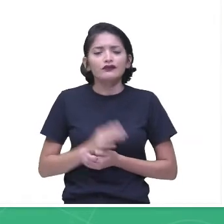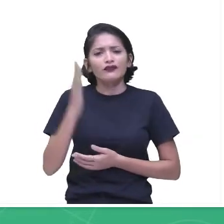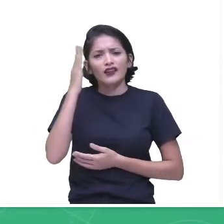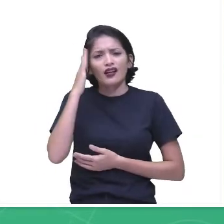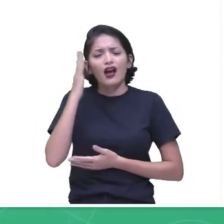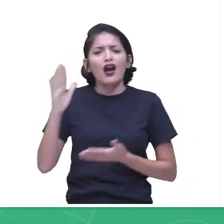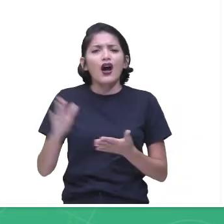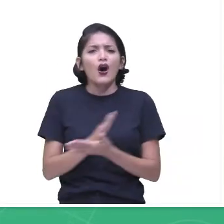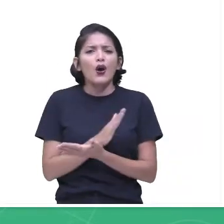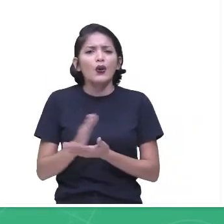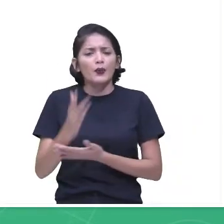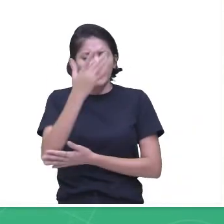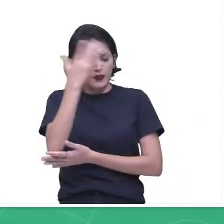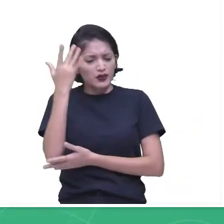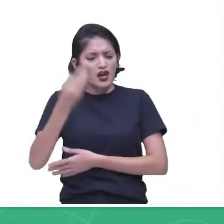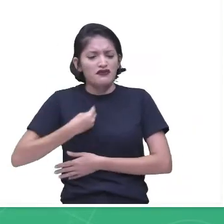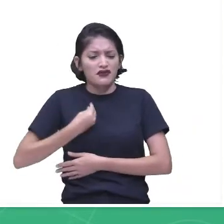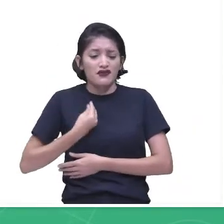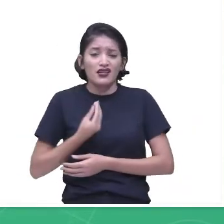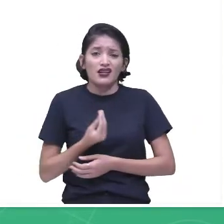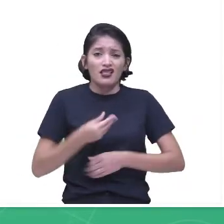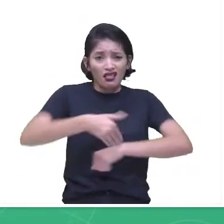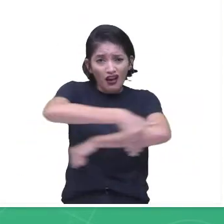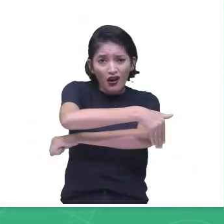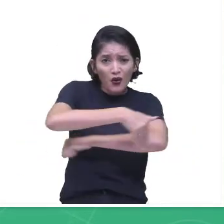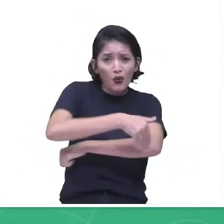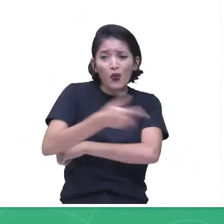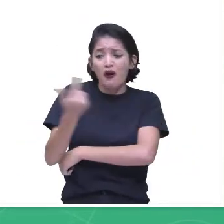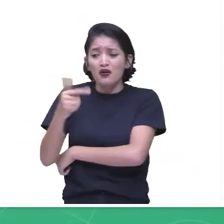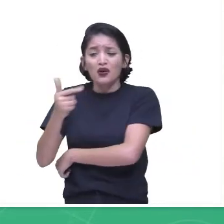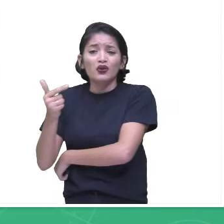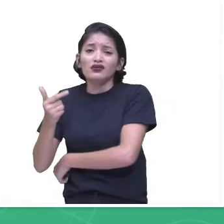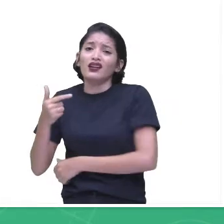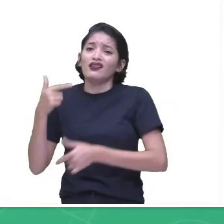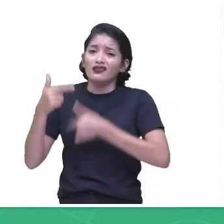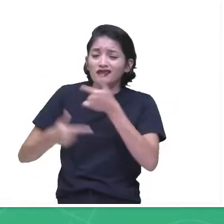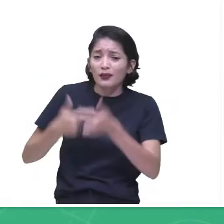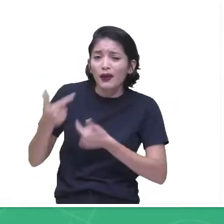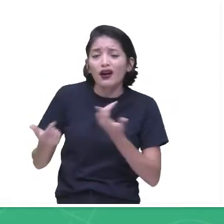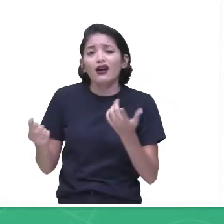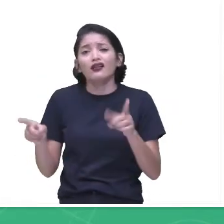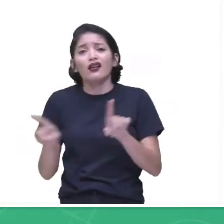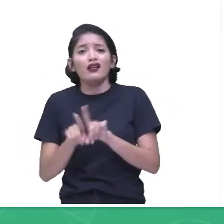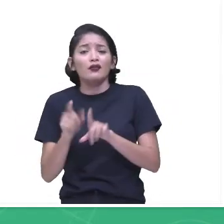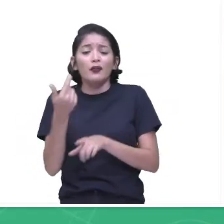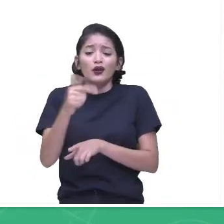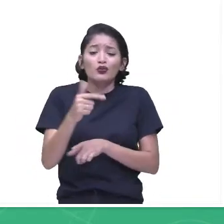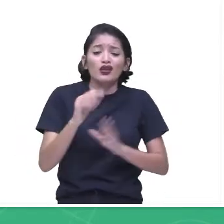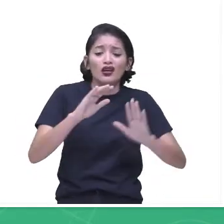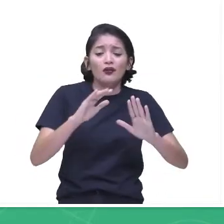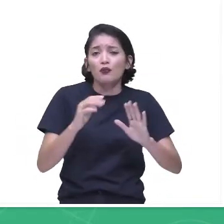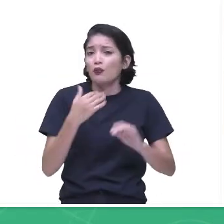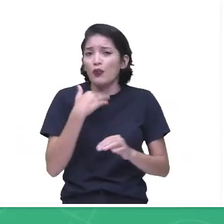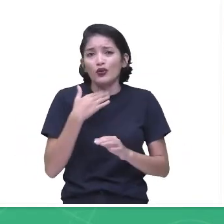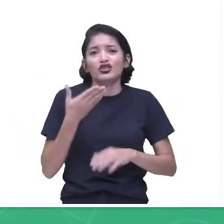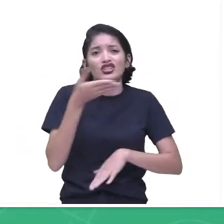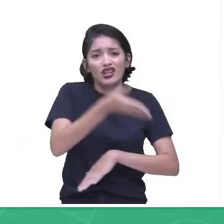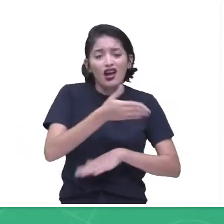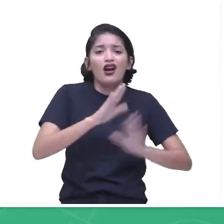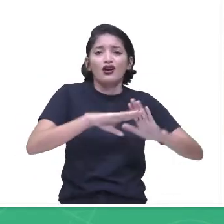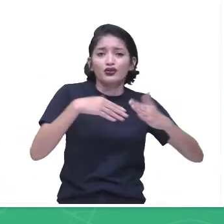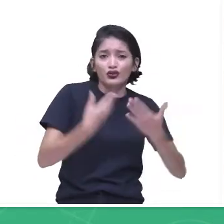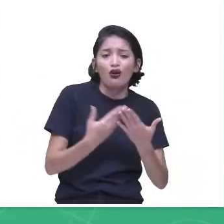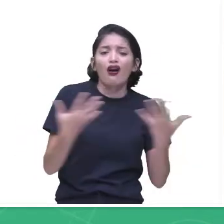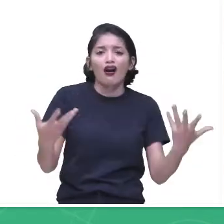vivem em situação de rua, muitas pessoas não têm emprego, muitas pessoas não têm acesso à educação de qualidade, muitas pessoas não